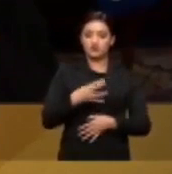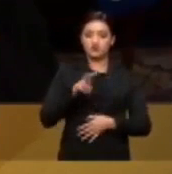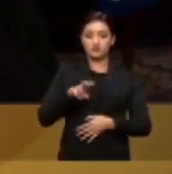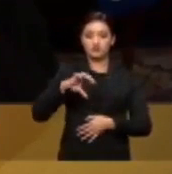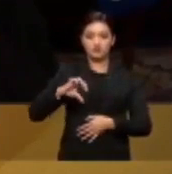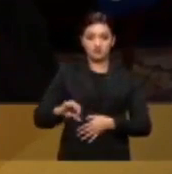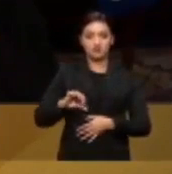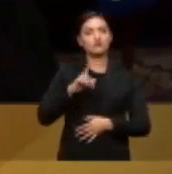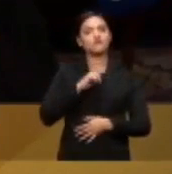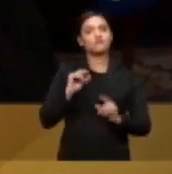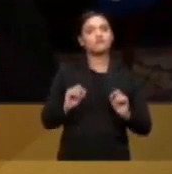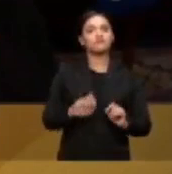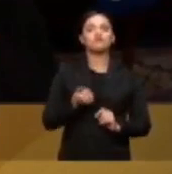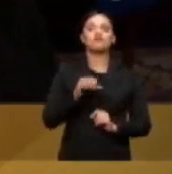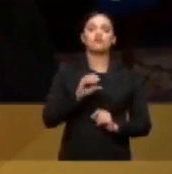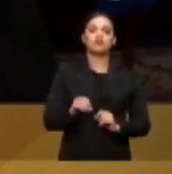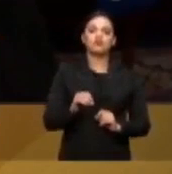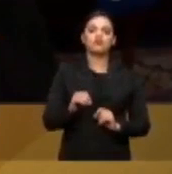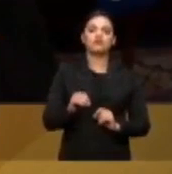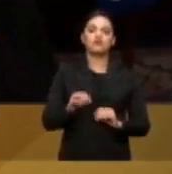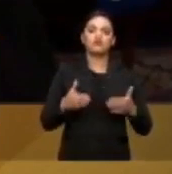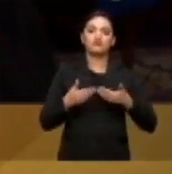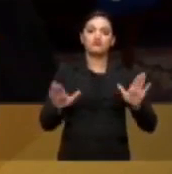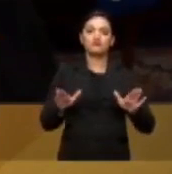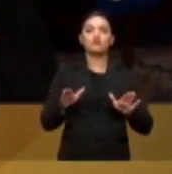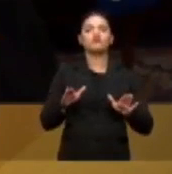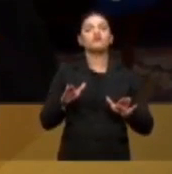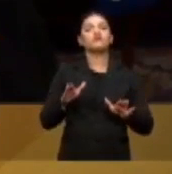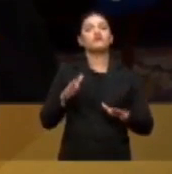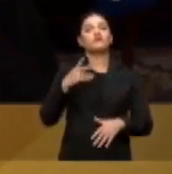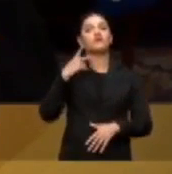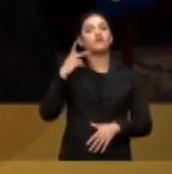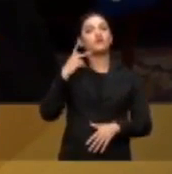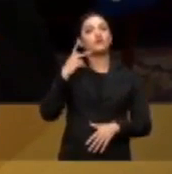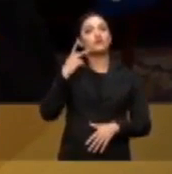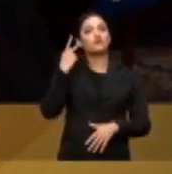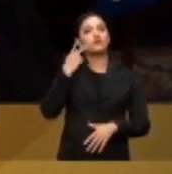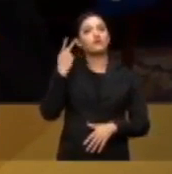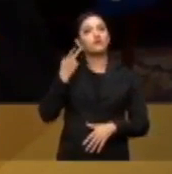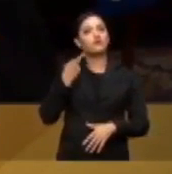na origem uma ação ordinária ajuizada por uma promotora de justiça contra a União, na qual